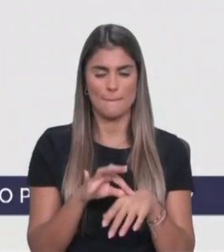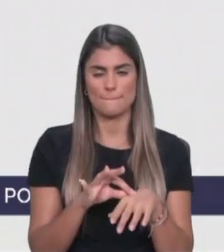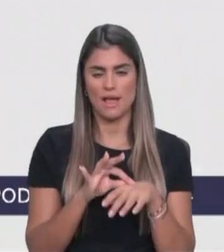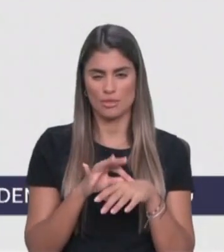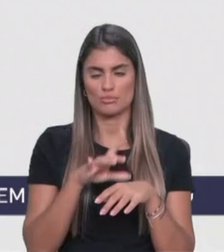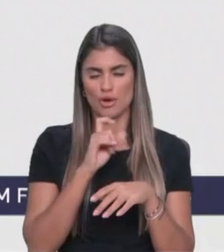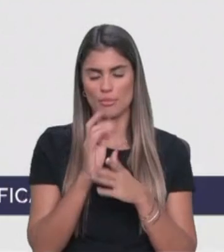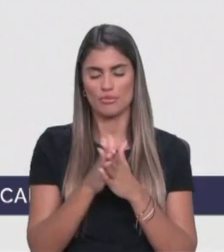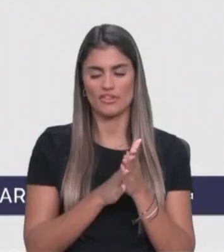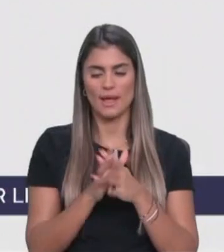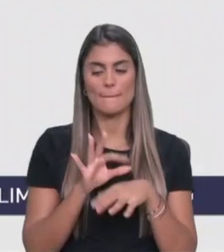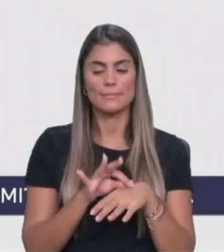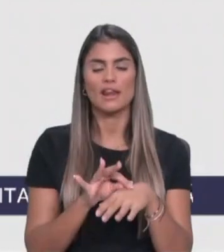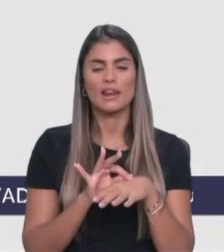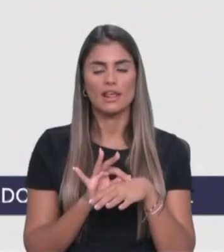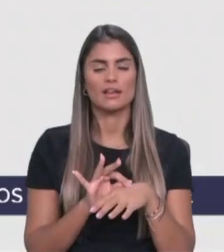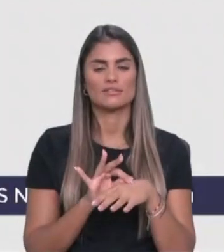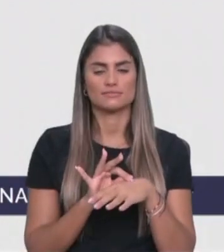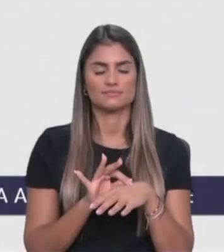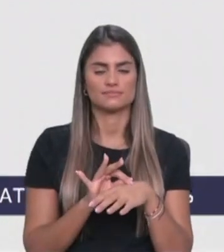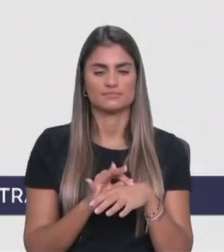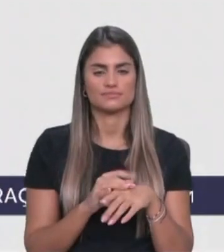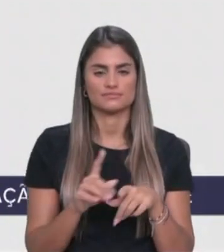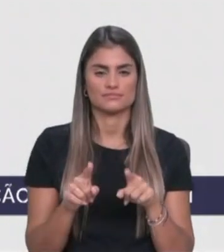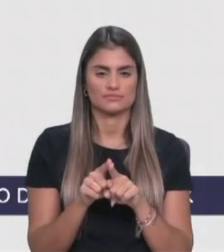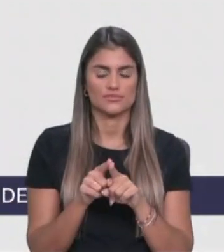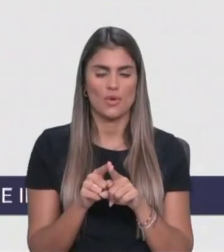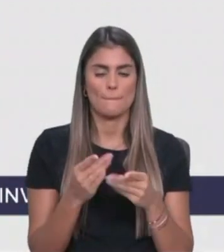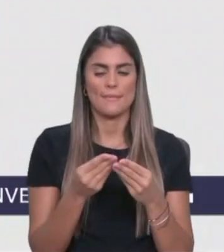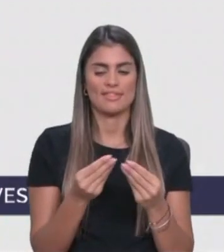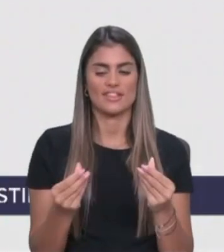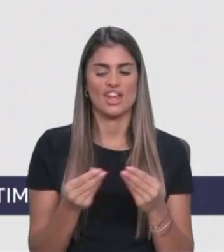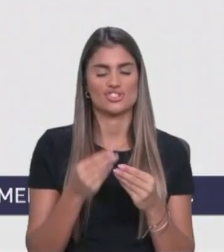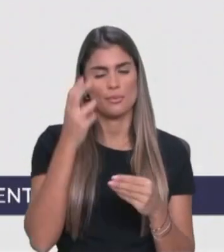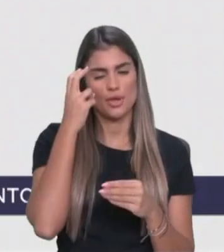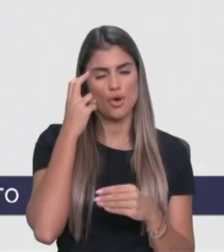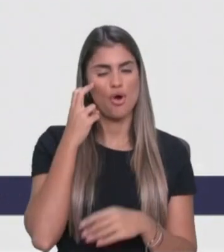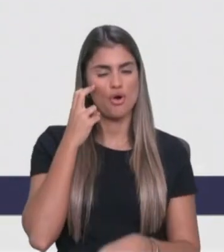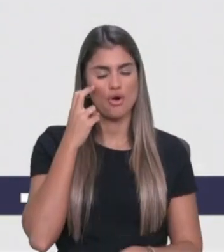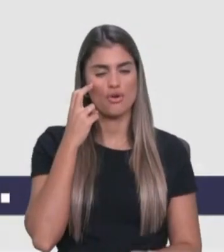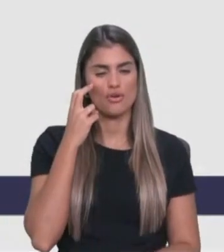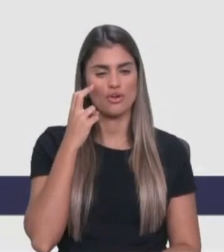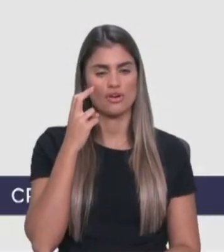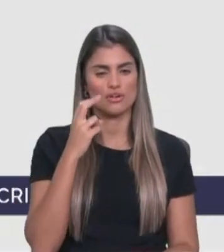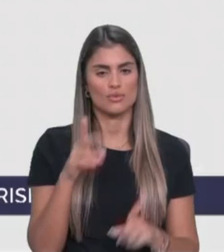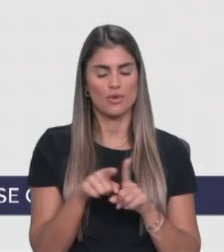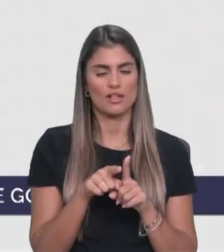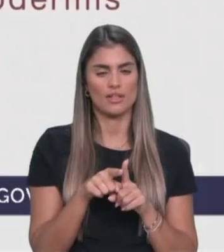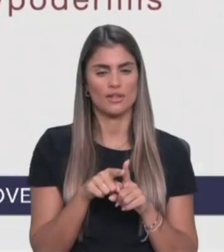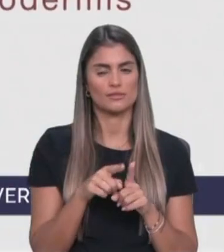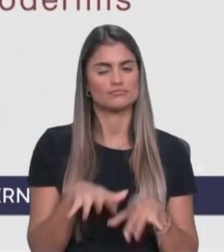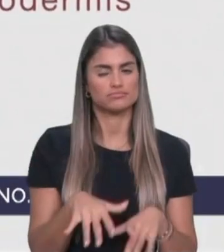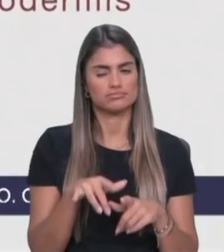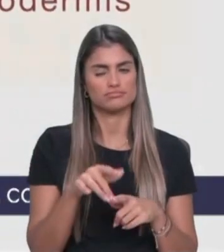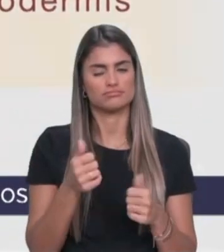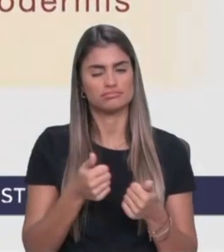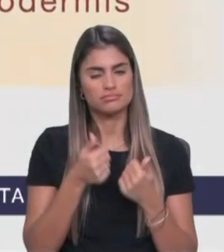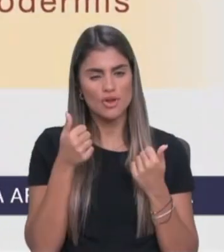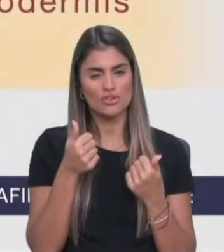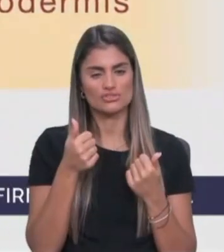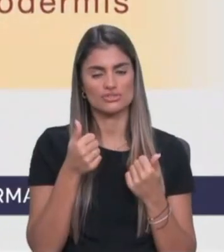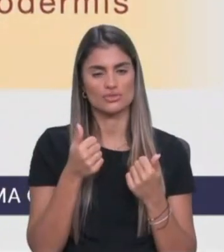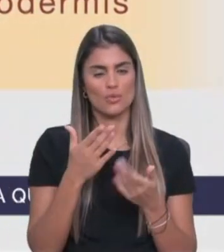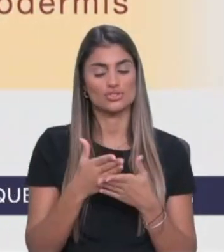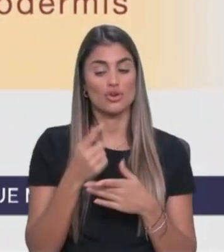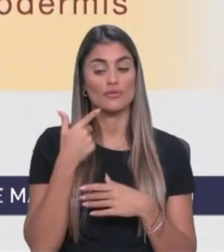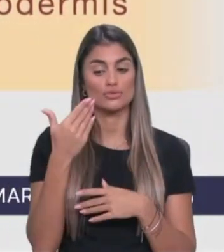a melanina para uma espécie de biomateriais que sejam ainda cada vez mais eficazes, que sejam cada vez melhores, para, não só para o